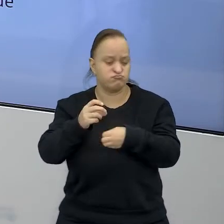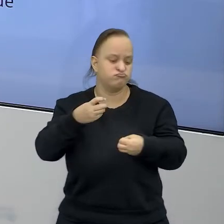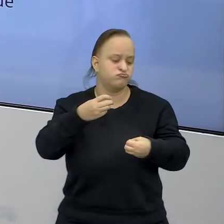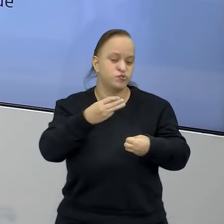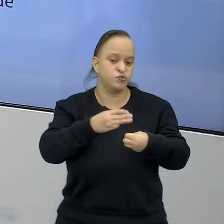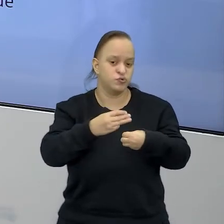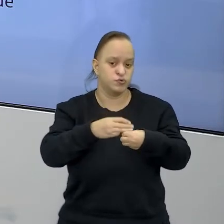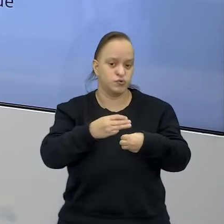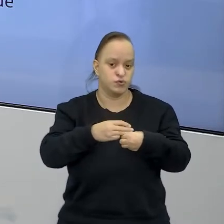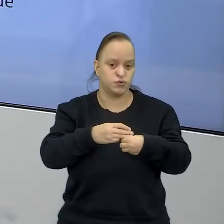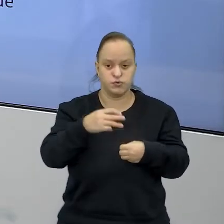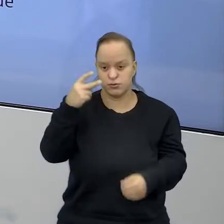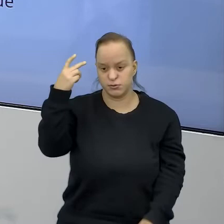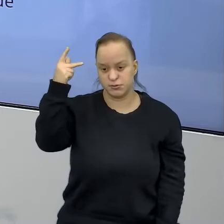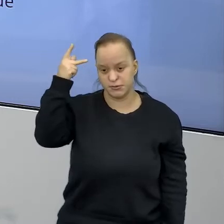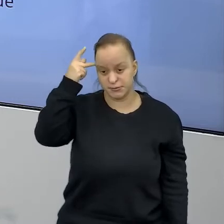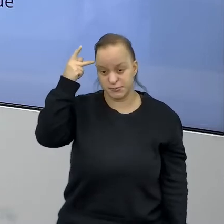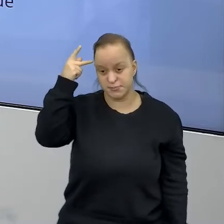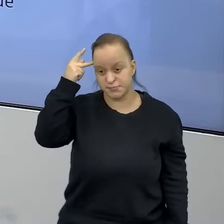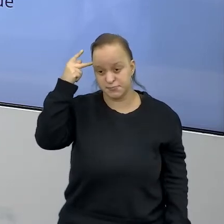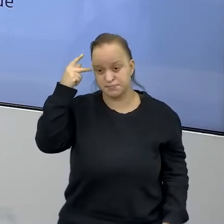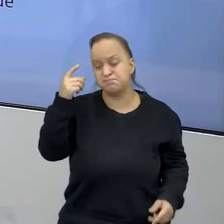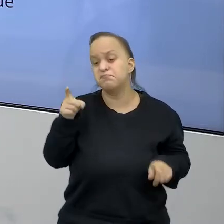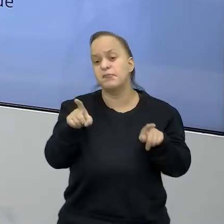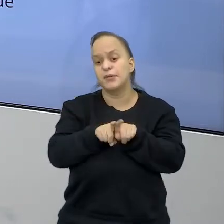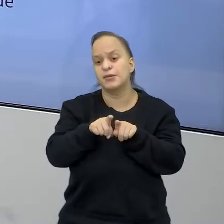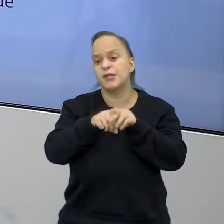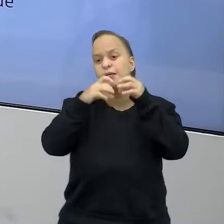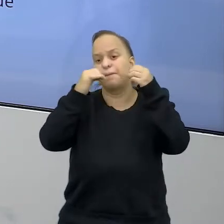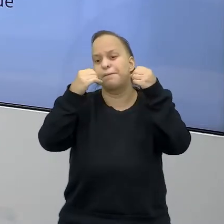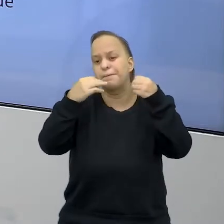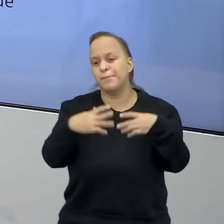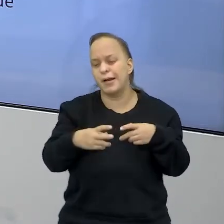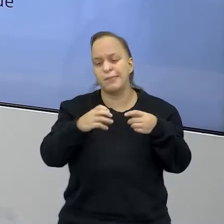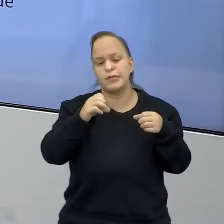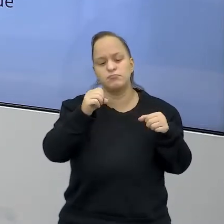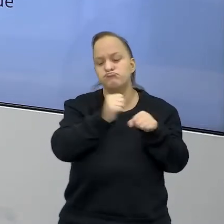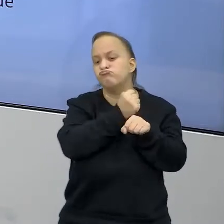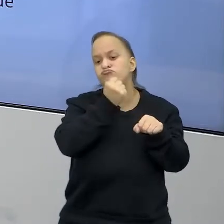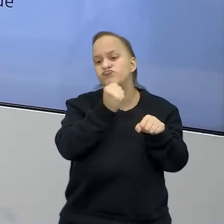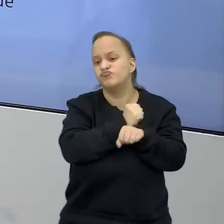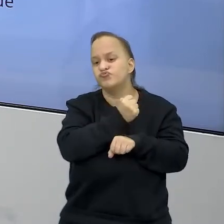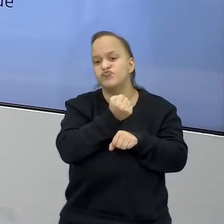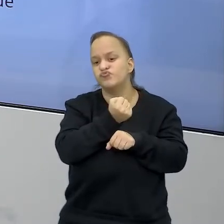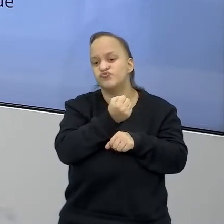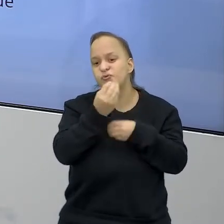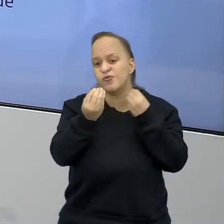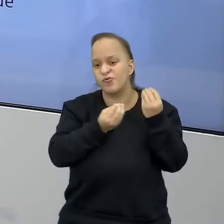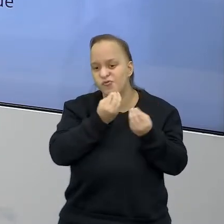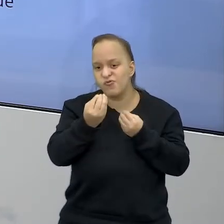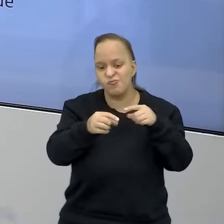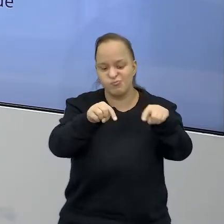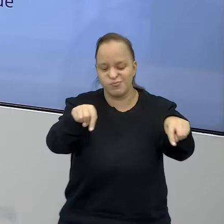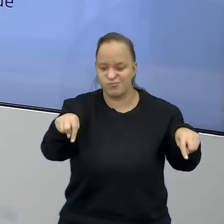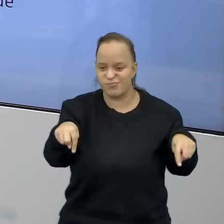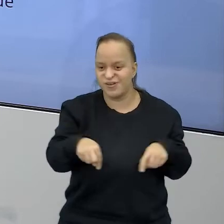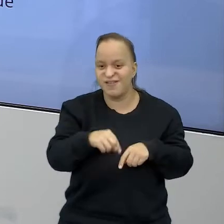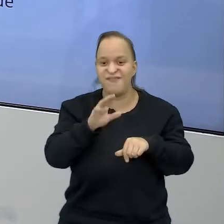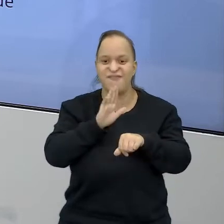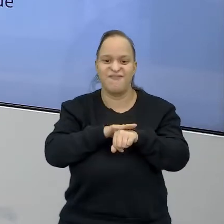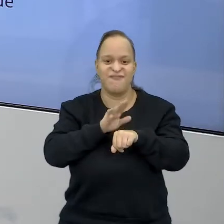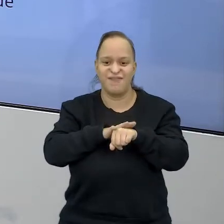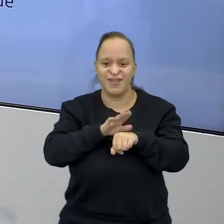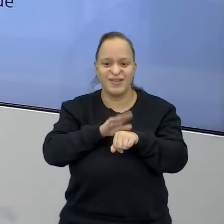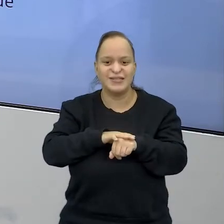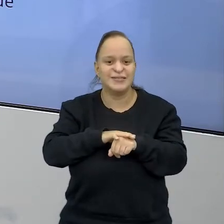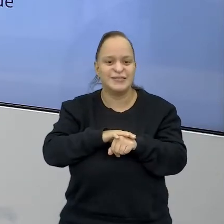estava especificado o tipo de construção que pode ter, quais são os lotes, como deve ser feito, qual